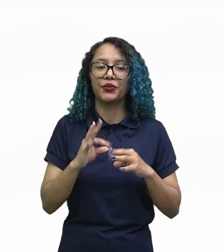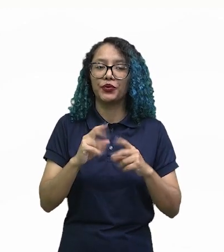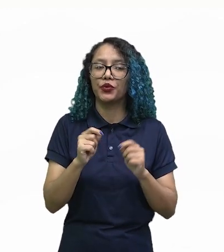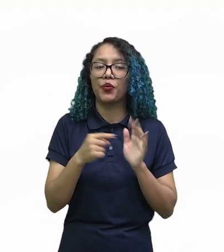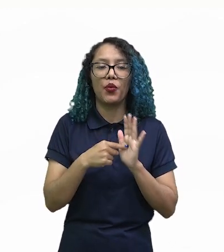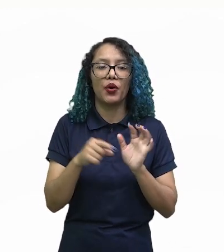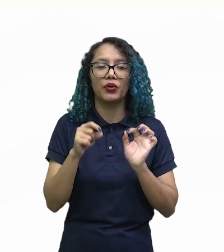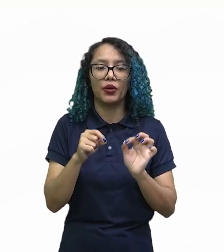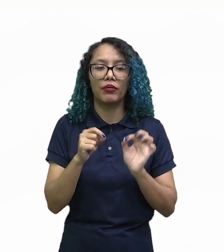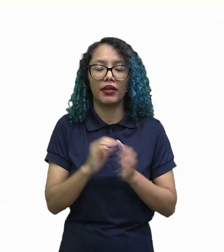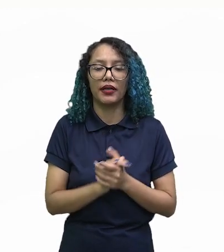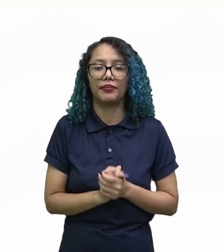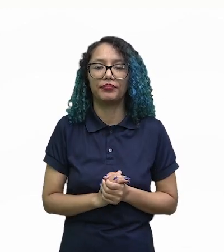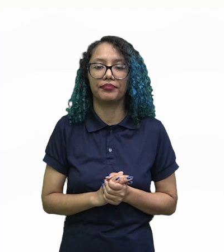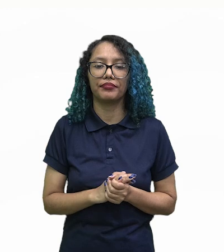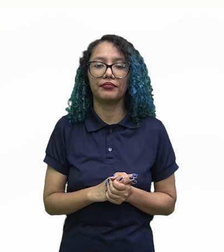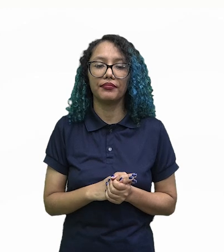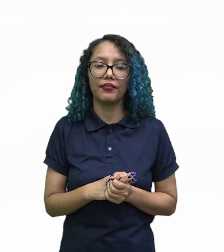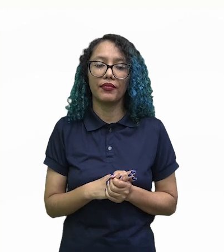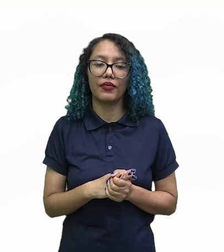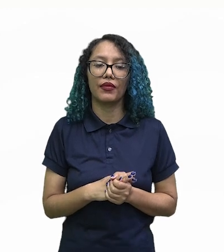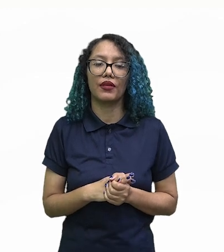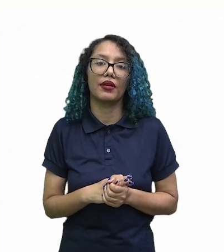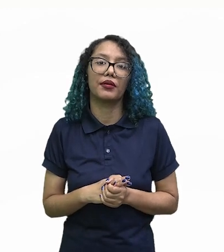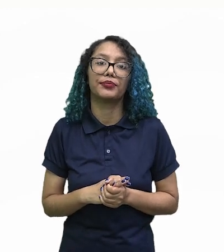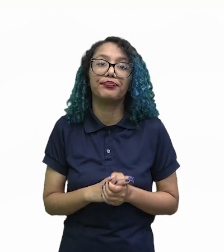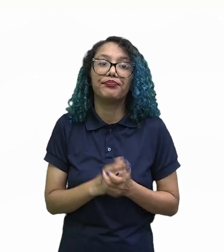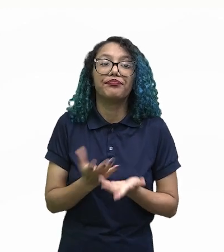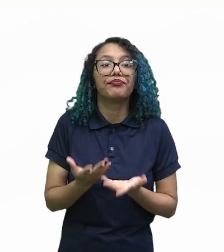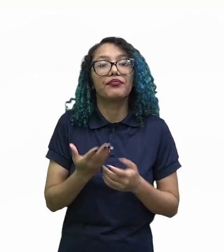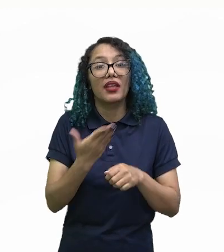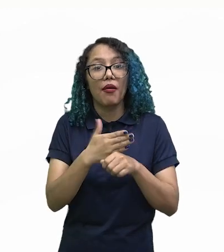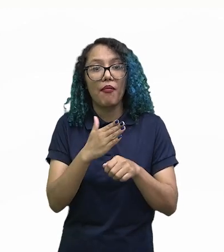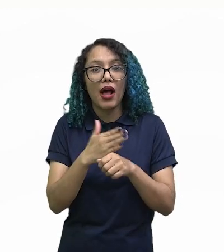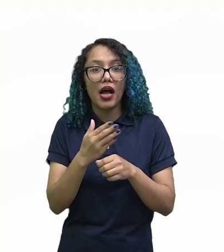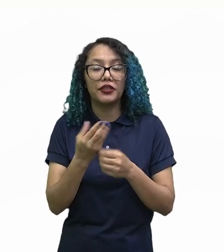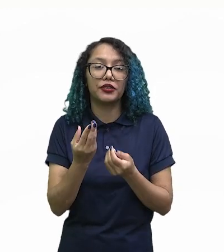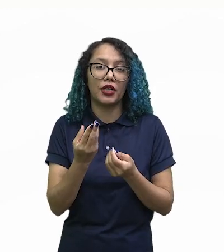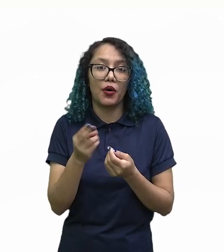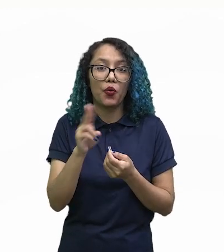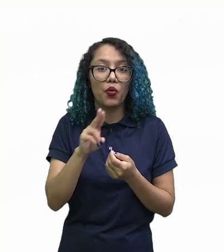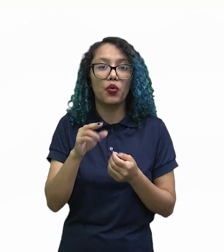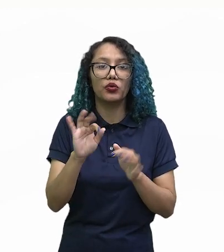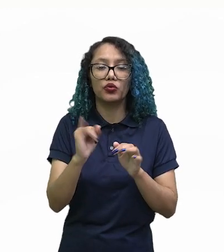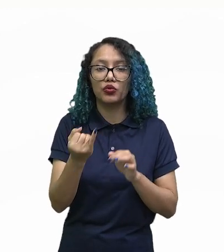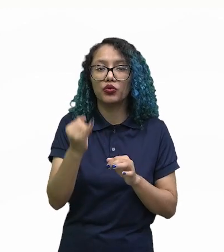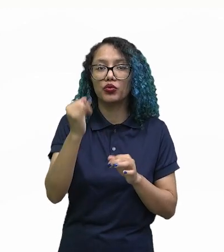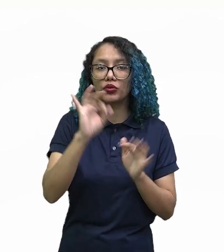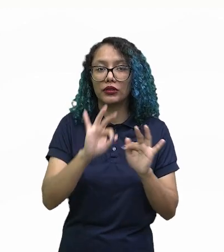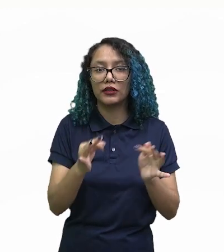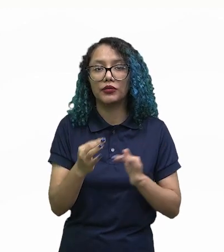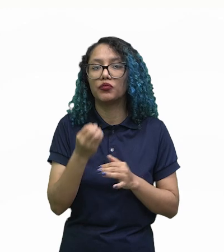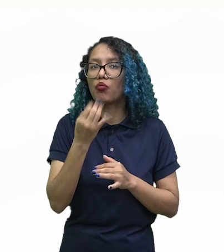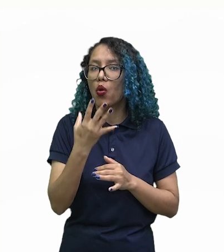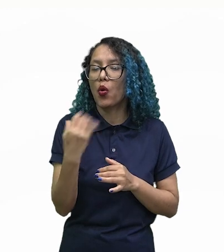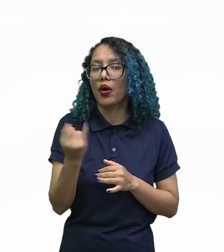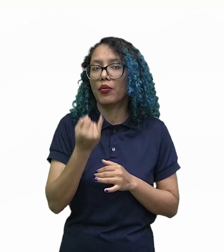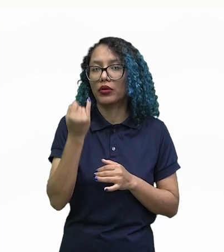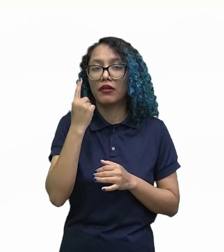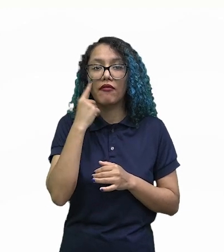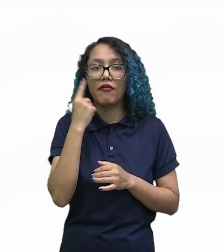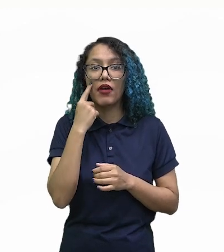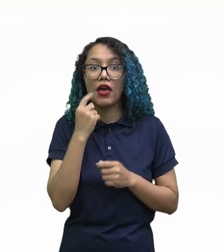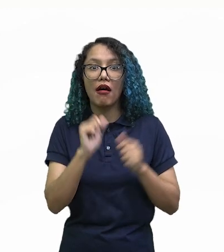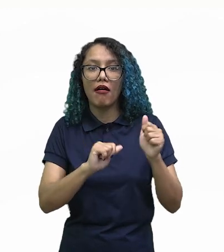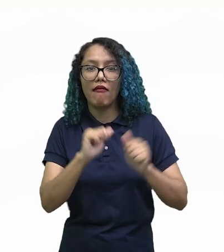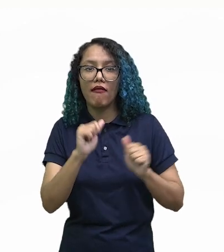Te mostra a utilidade dos juros simples, o quanto é importante para a sua vida financeira você saber ver a utilização